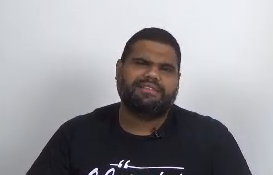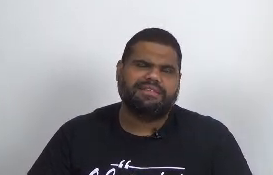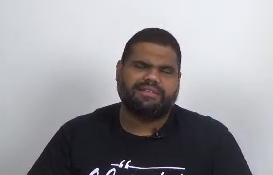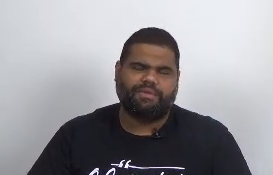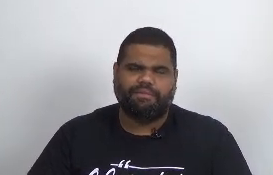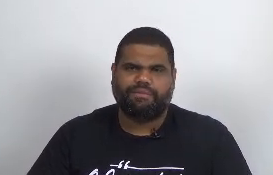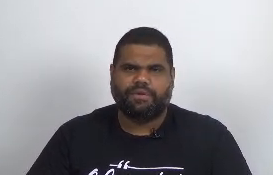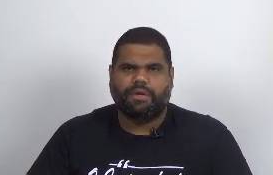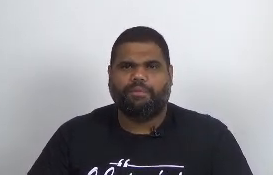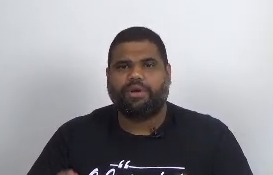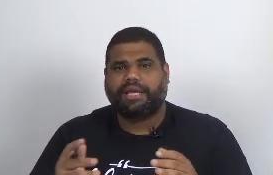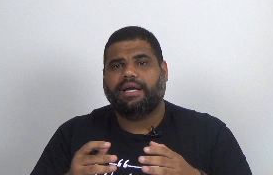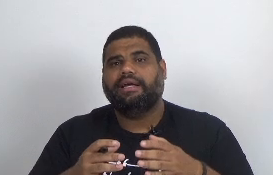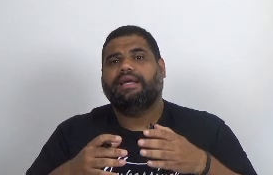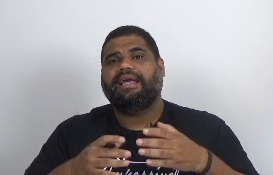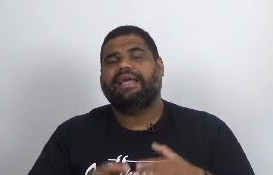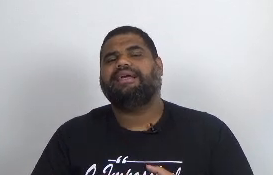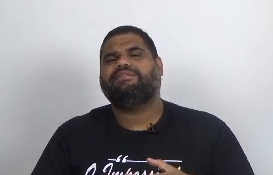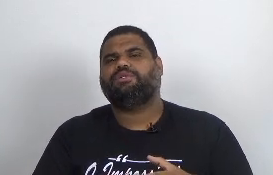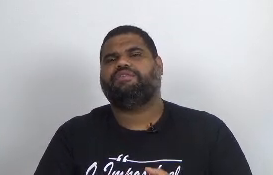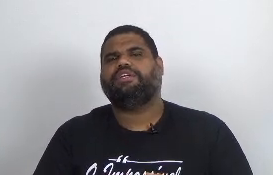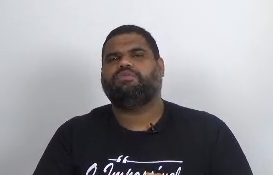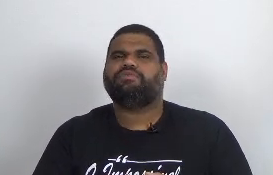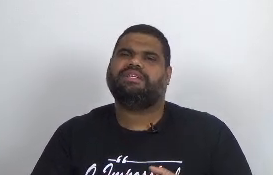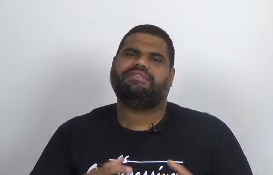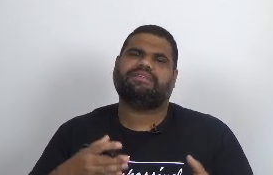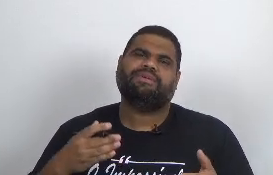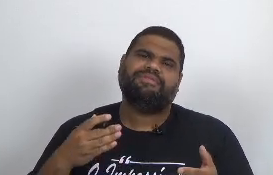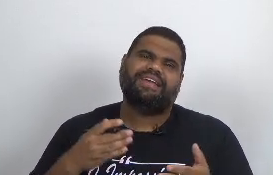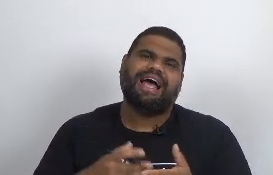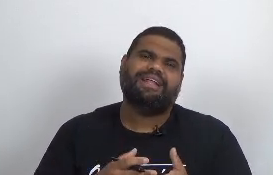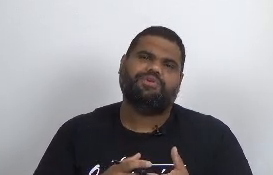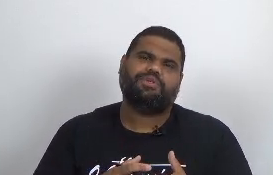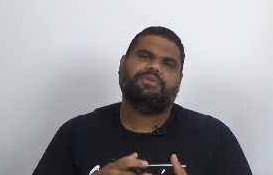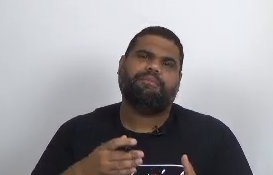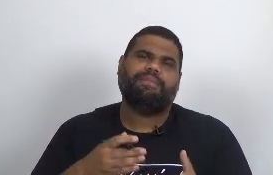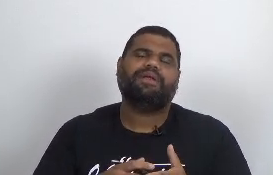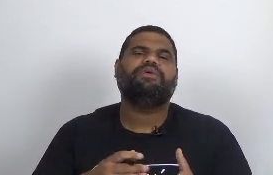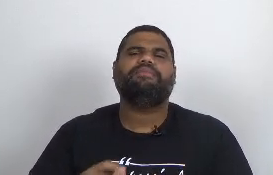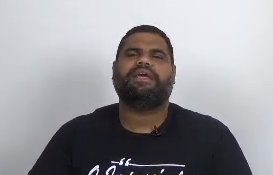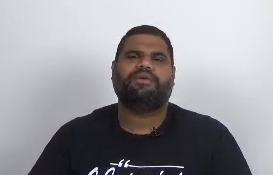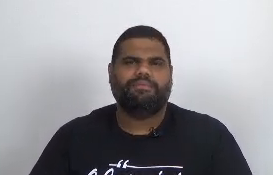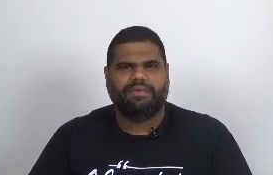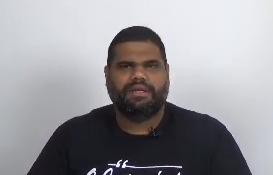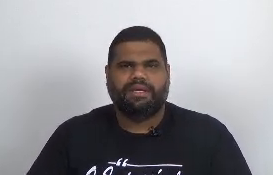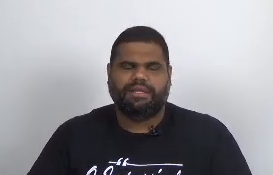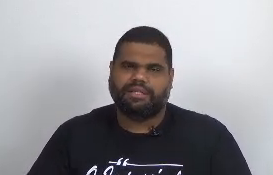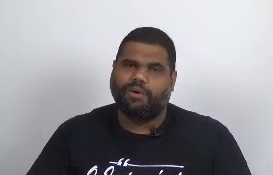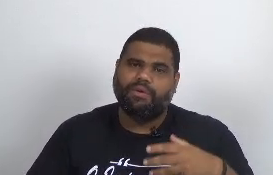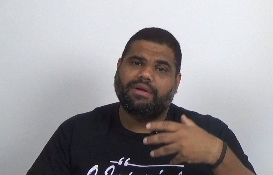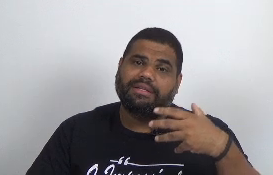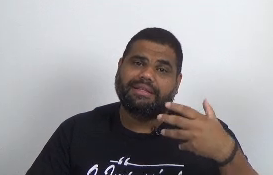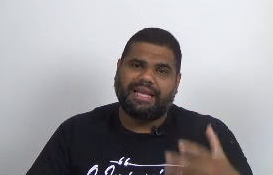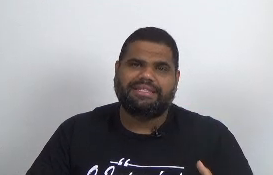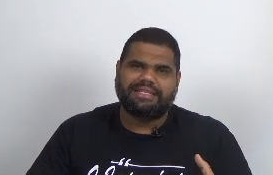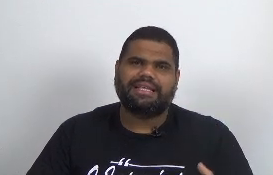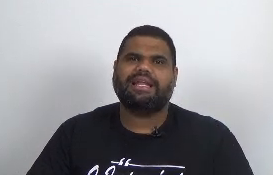pequena inscrição. Porque esses vídeos, eles são enviados pelo e-mail.